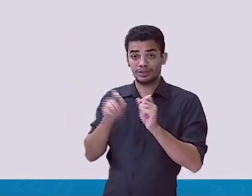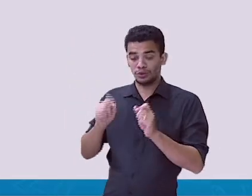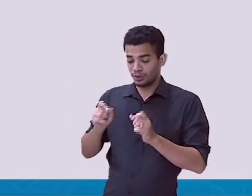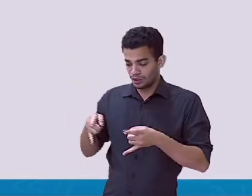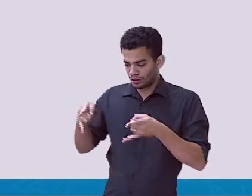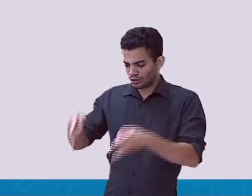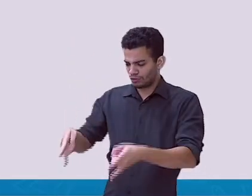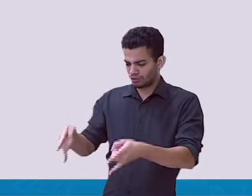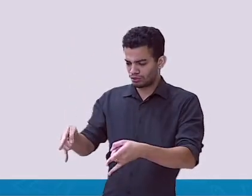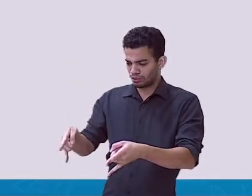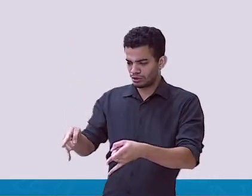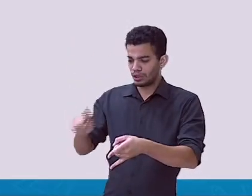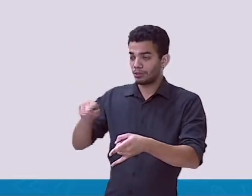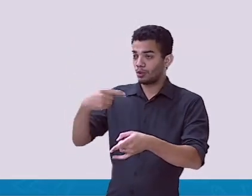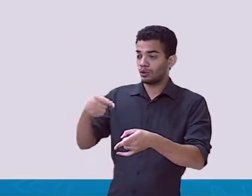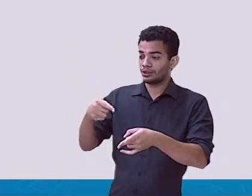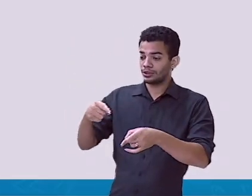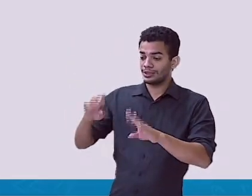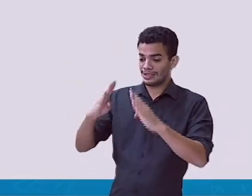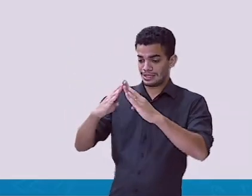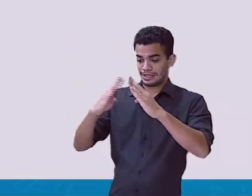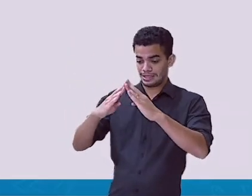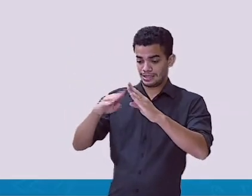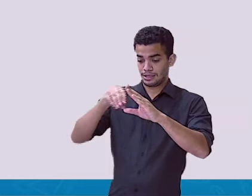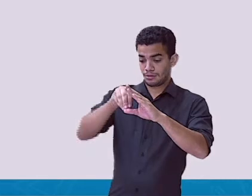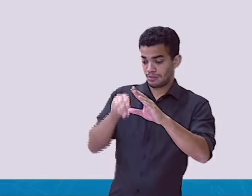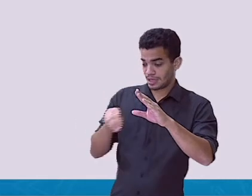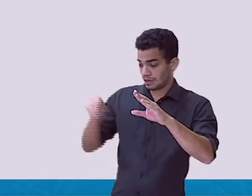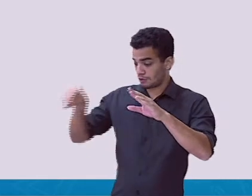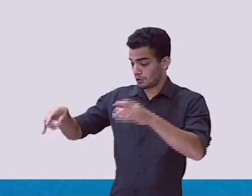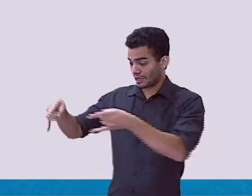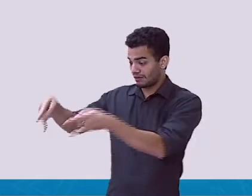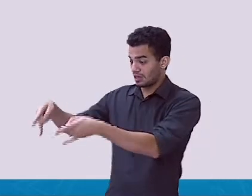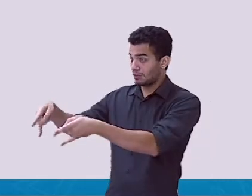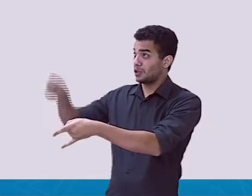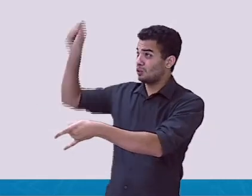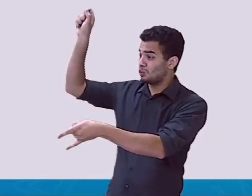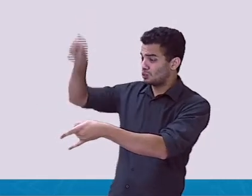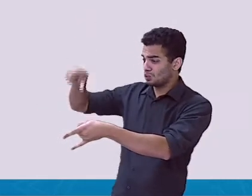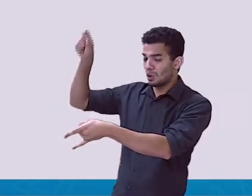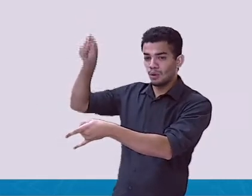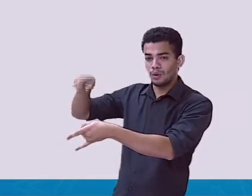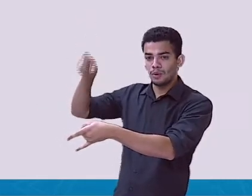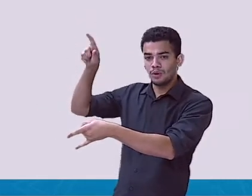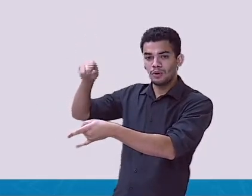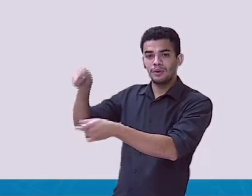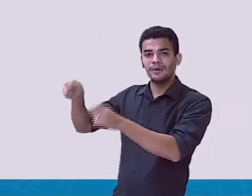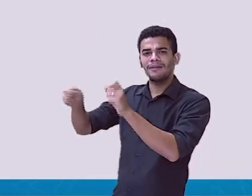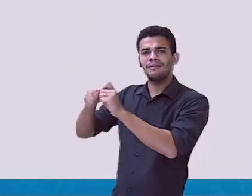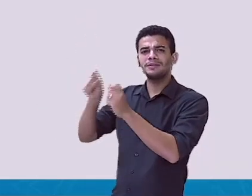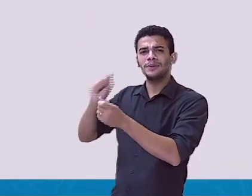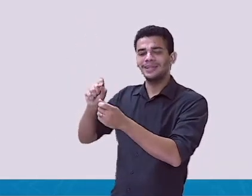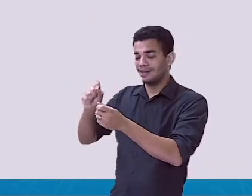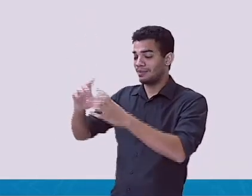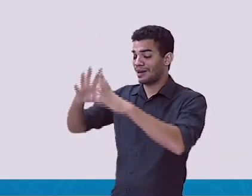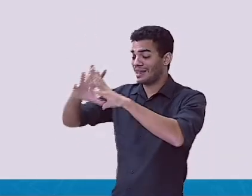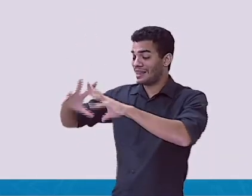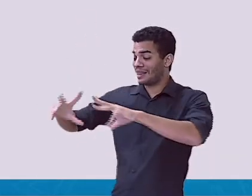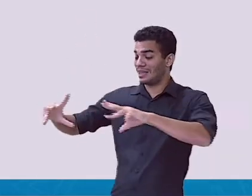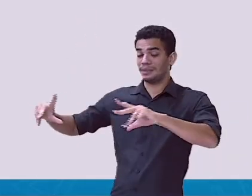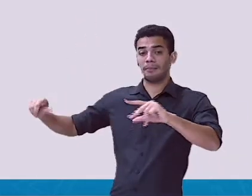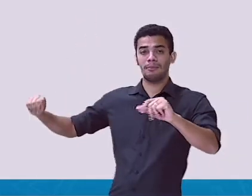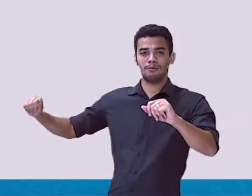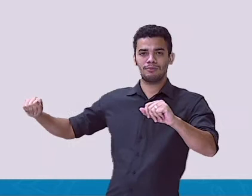que a gente pode fazer hoje? Limpar, procurar passar um aspirador quando você tem, se não,